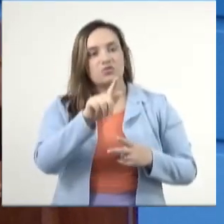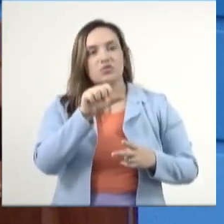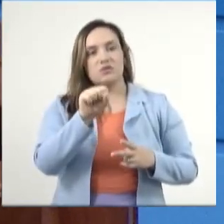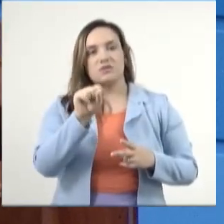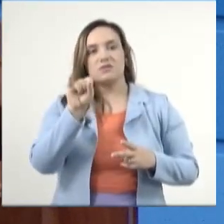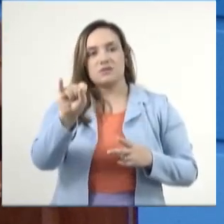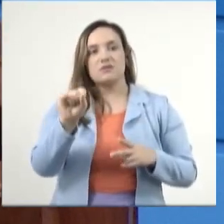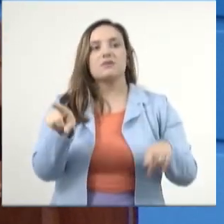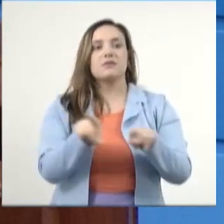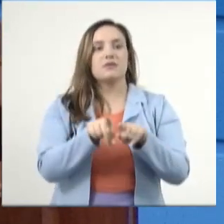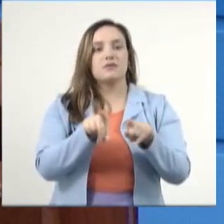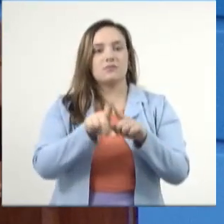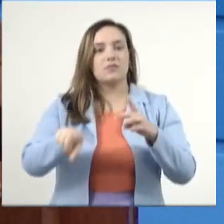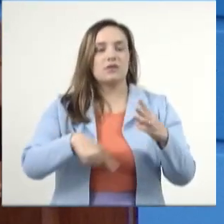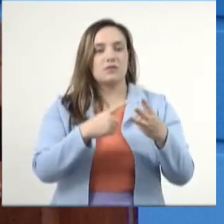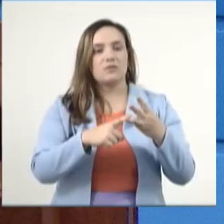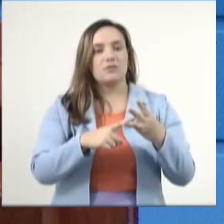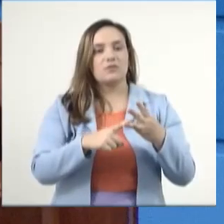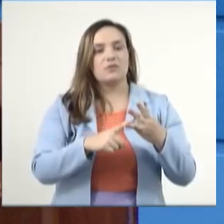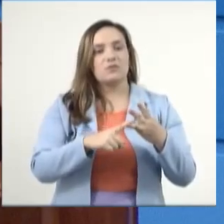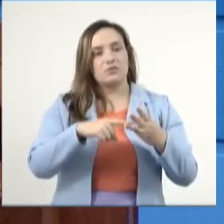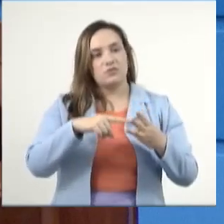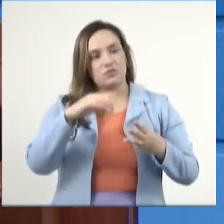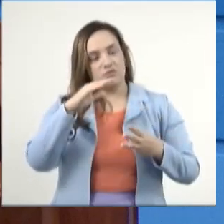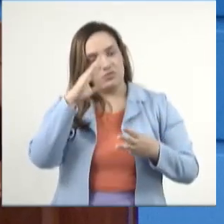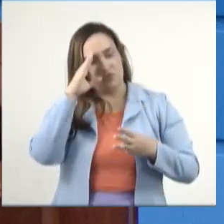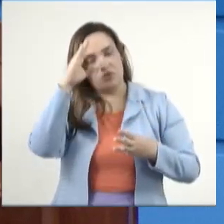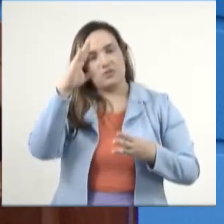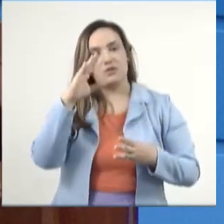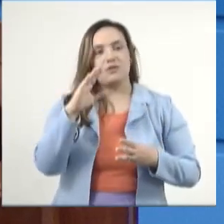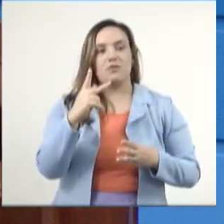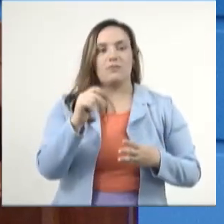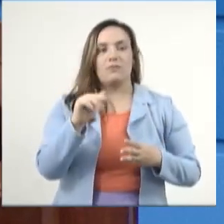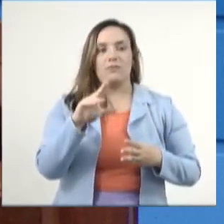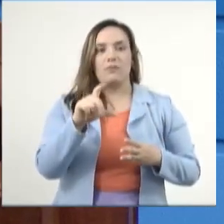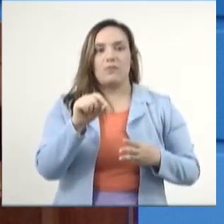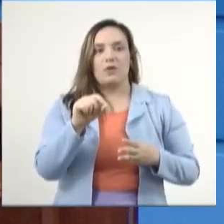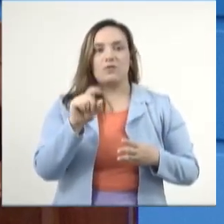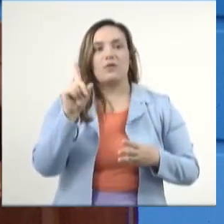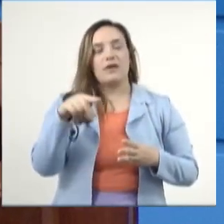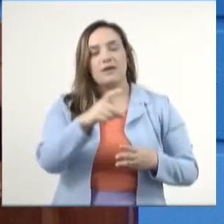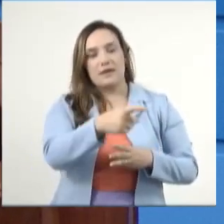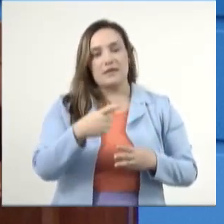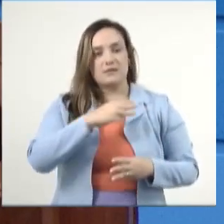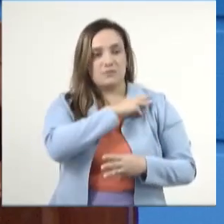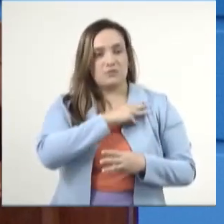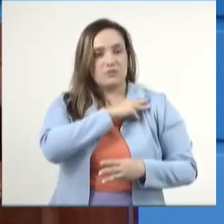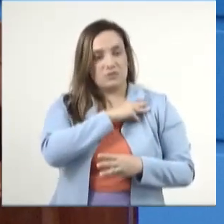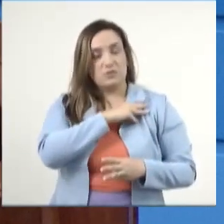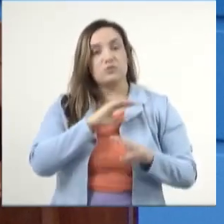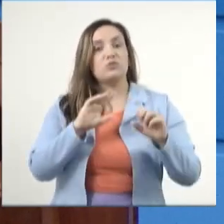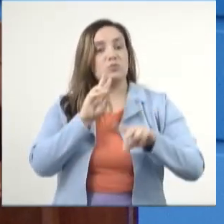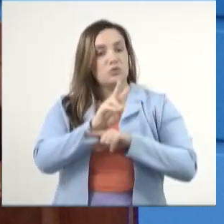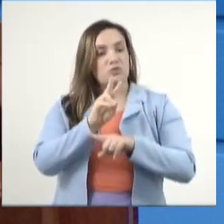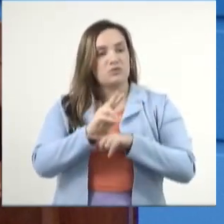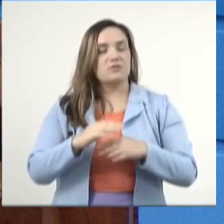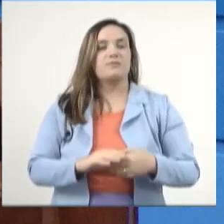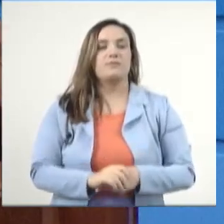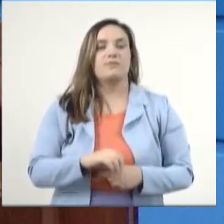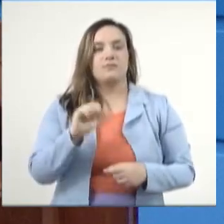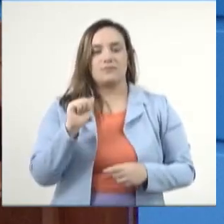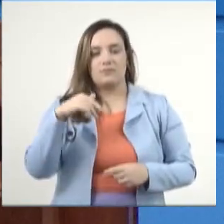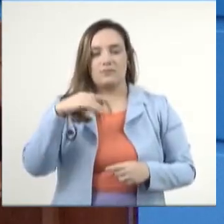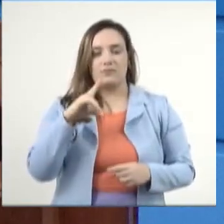ex-GSI. Também o general Paulo Sérgio Nogueira, ex-ministro da Defesa do Bolsonaro.